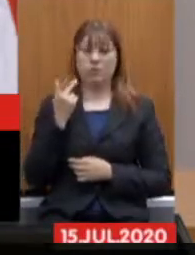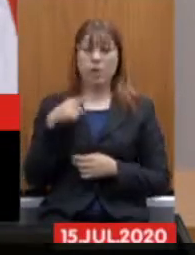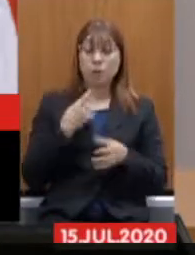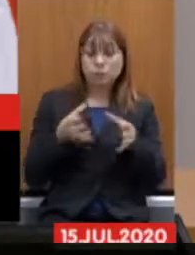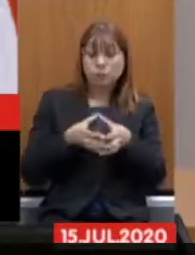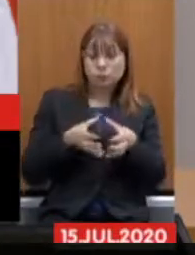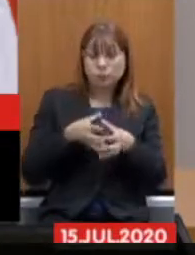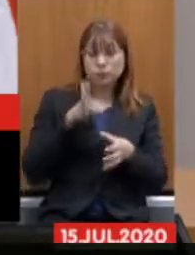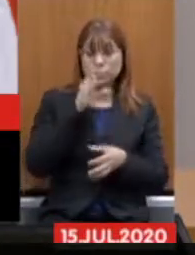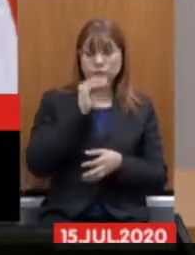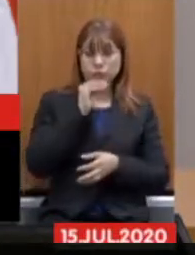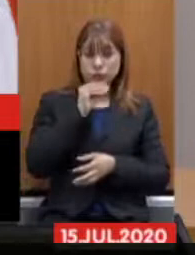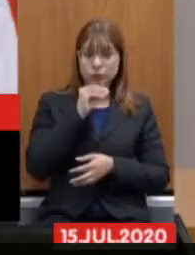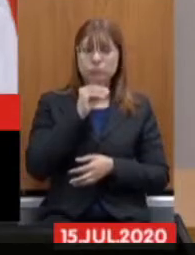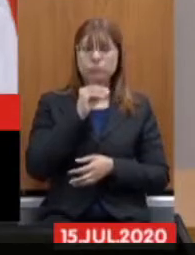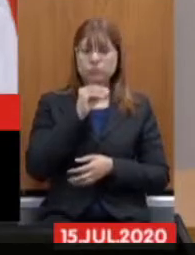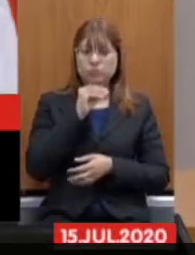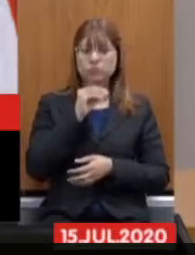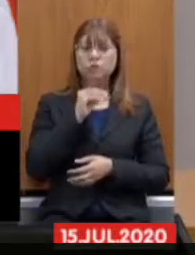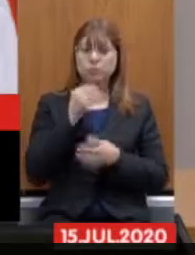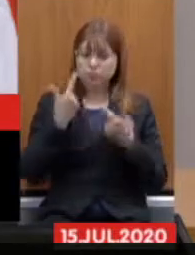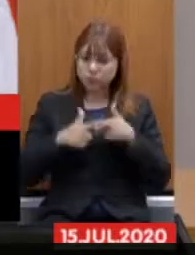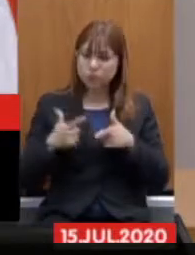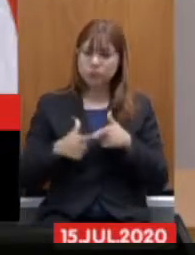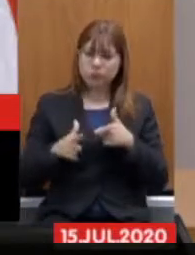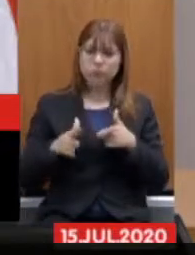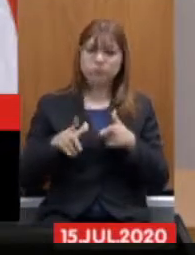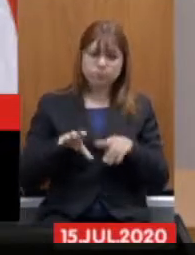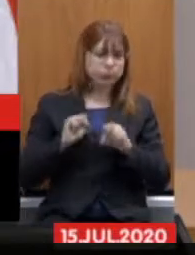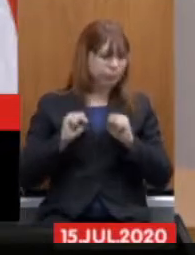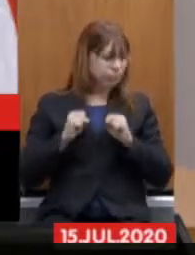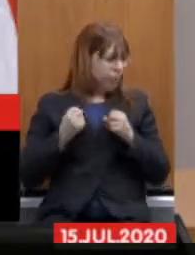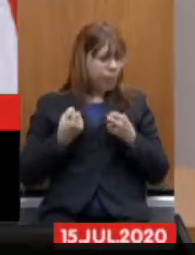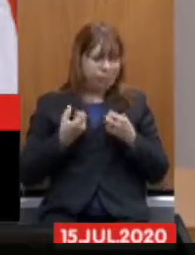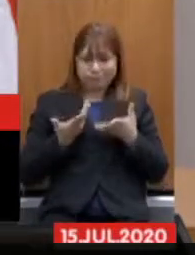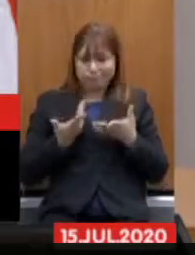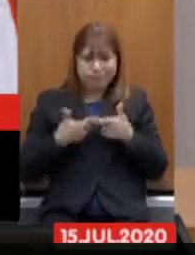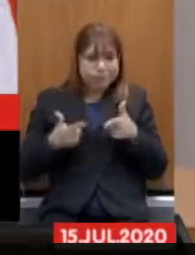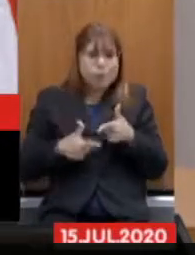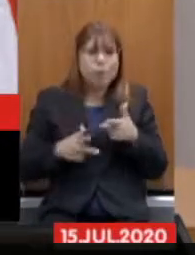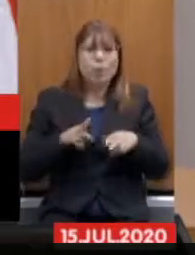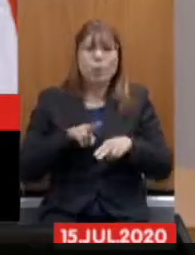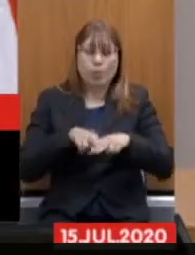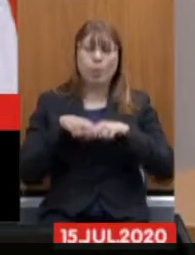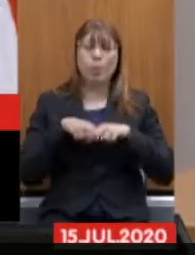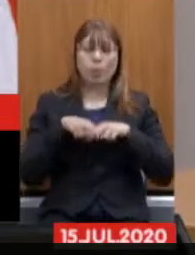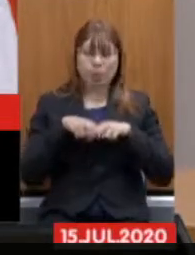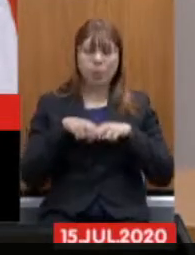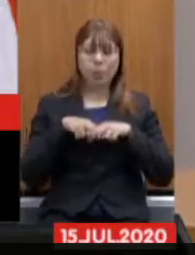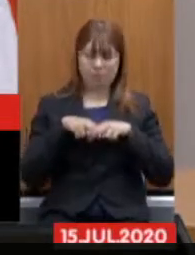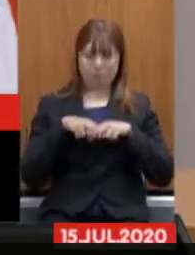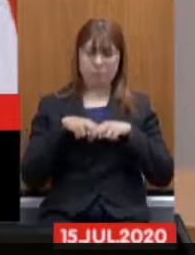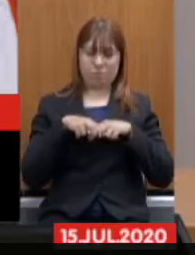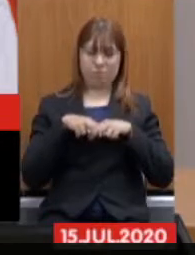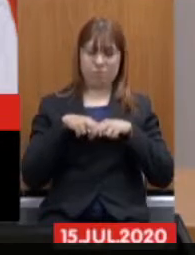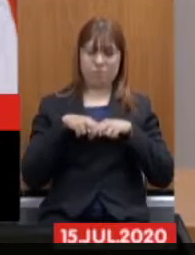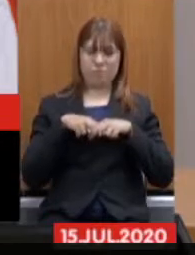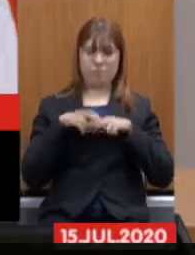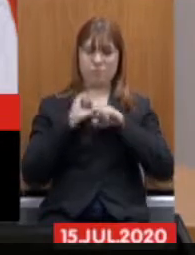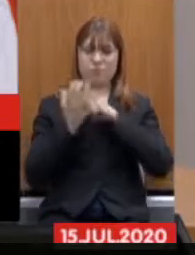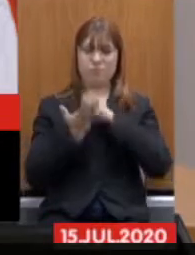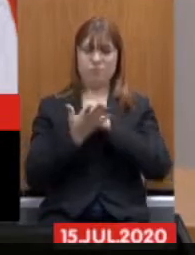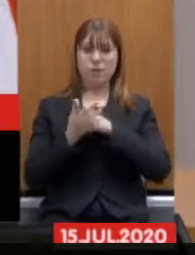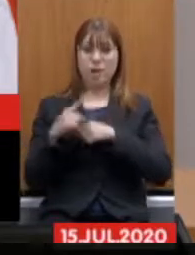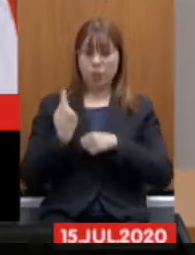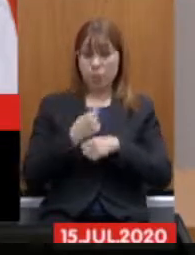nossa categoria está atingida pela pandemia nós não estamos expostos porque nós não somos da saúde mas nós já